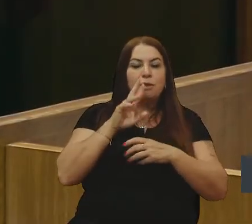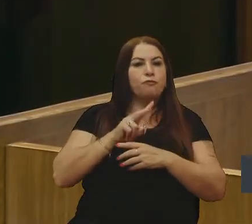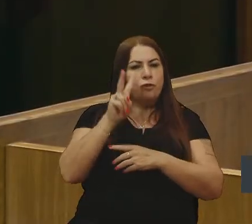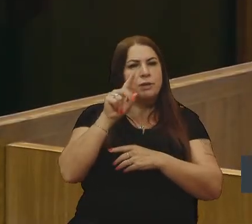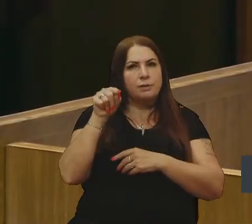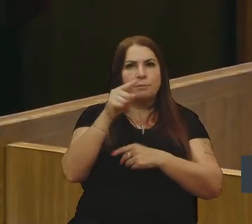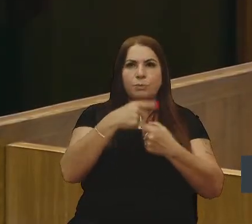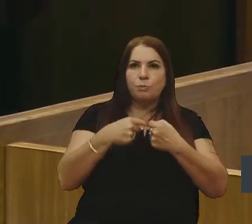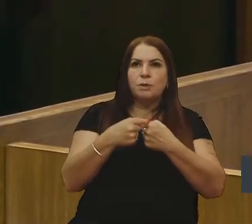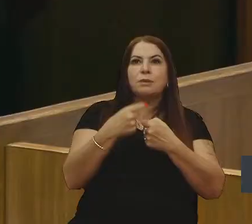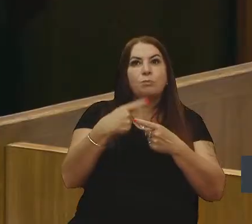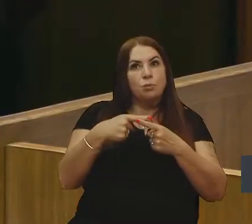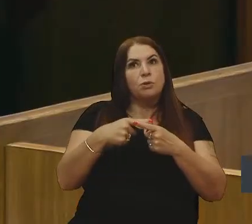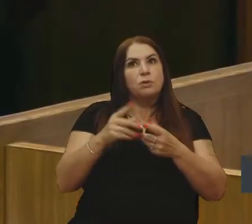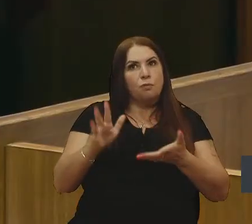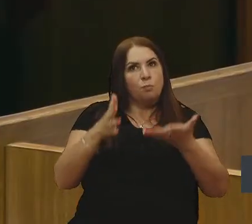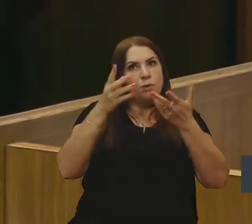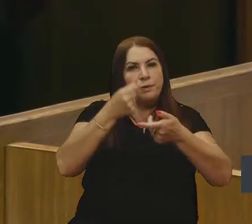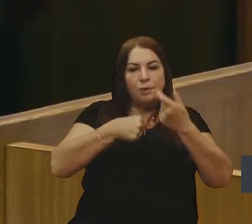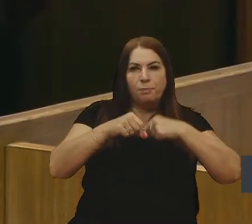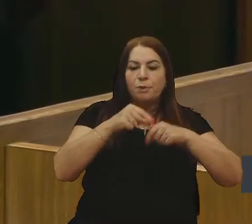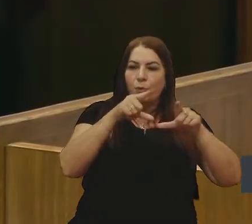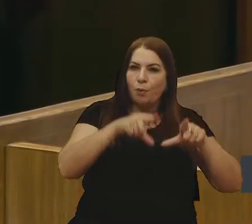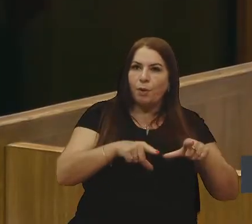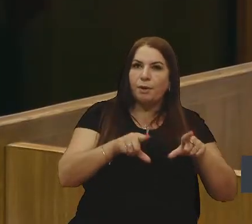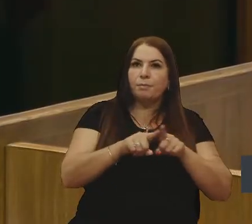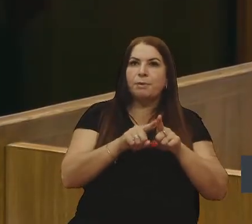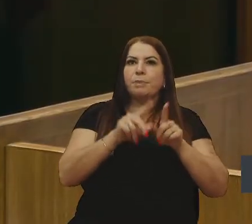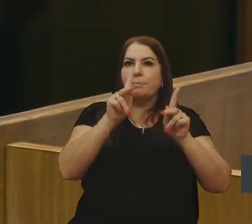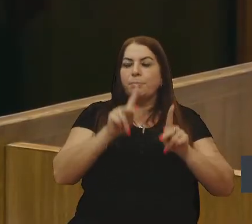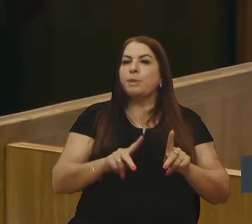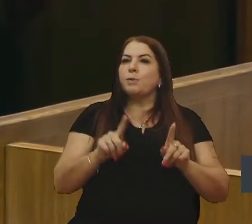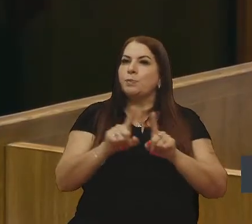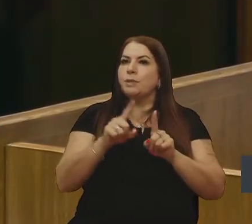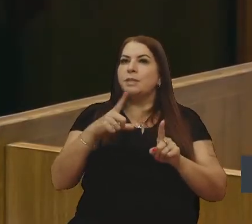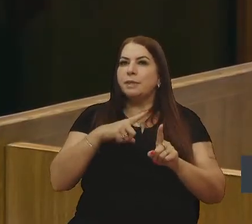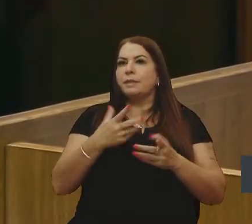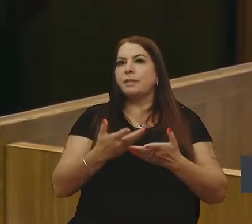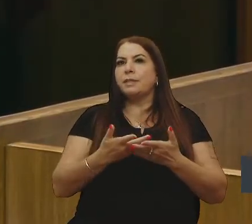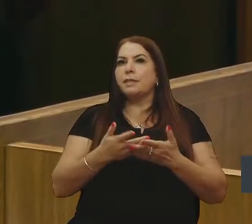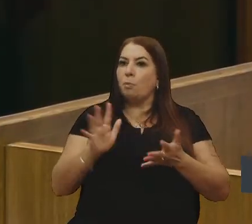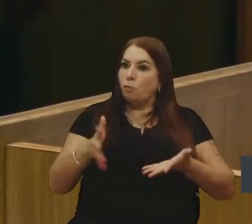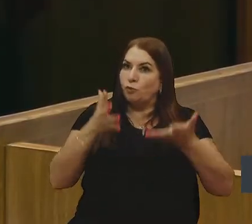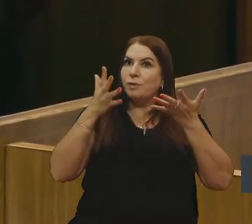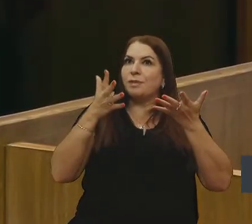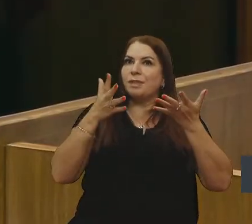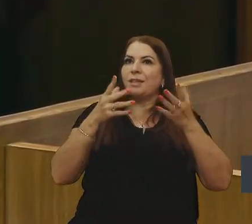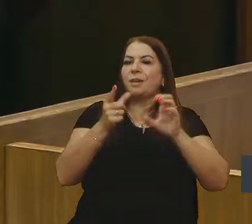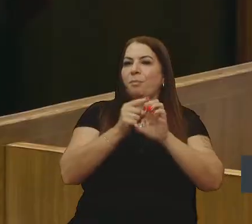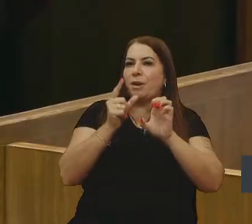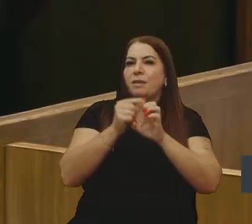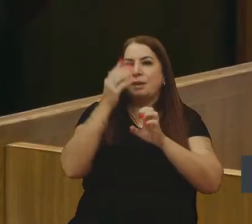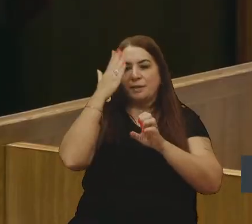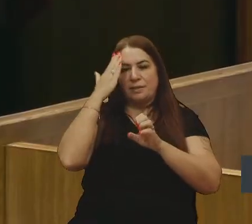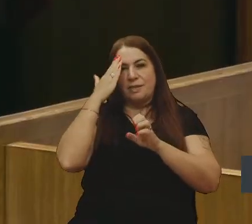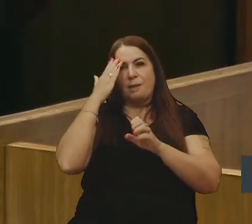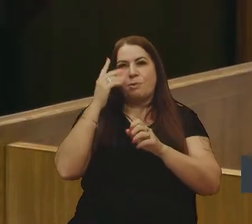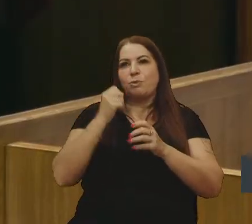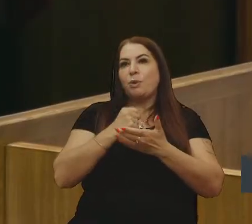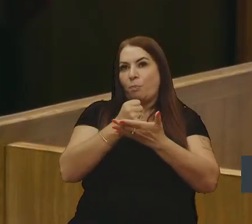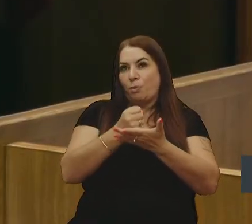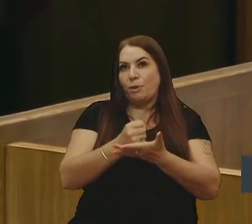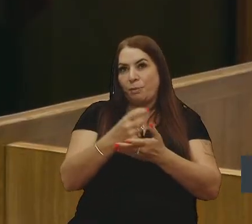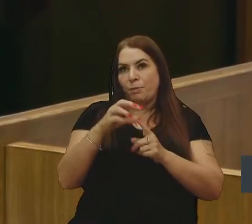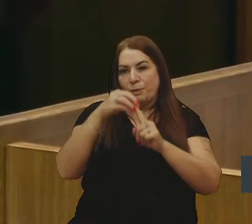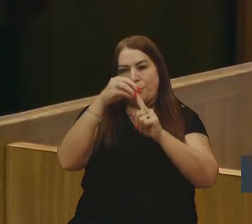aqui no município, porque isso fomenta a economia local e pessoas que tenham motivação em empreender e saibam com quem contar. Então, esse é o